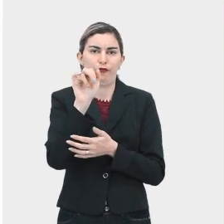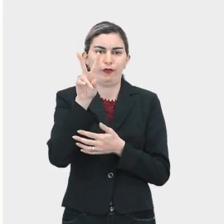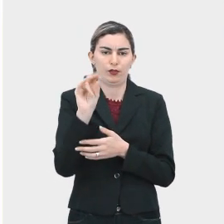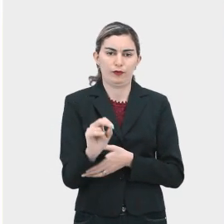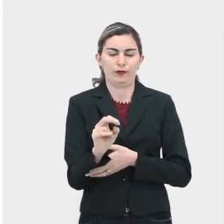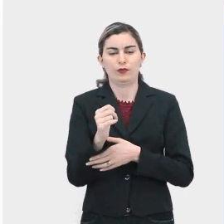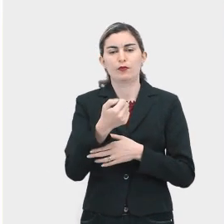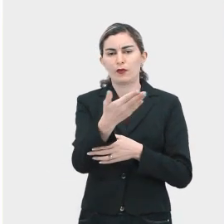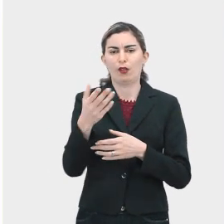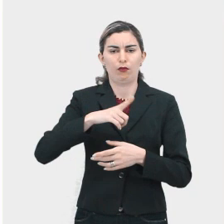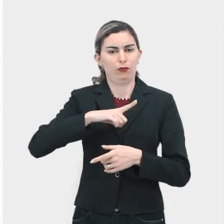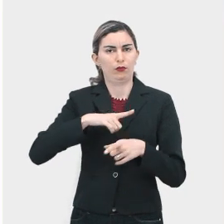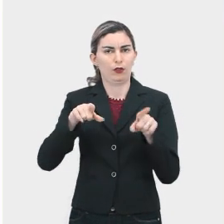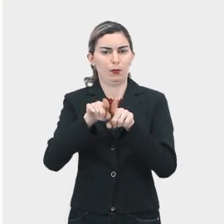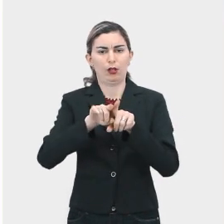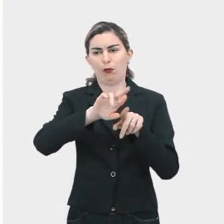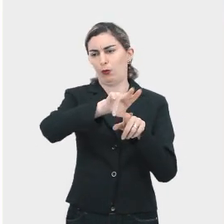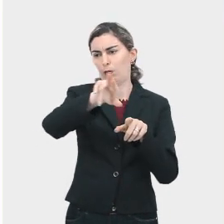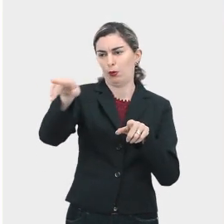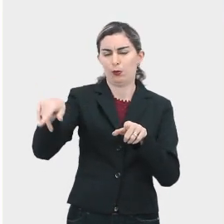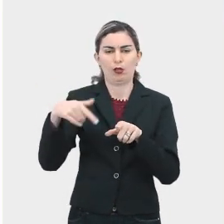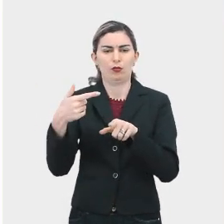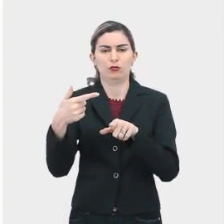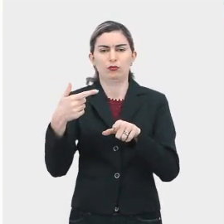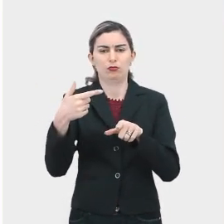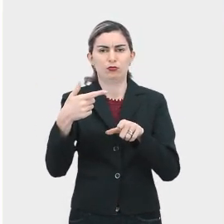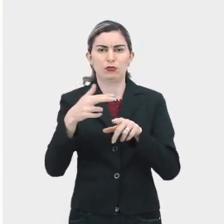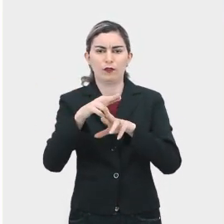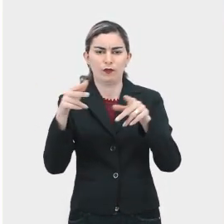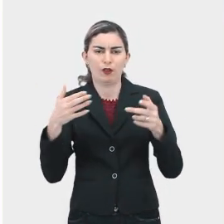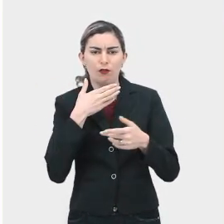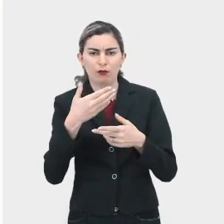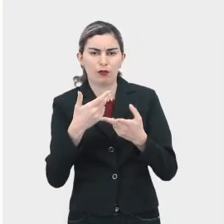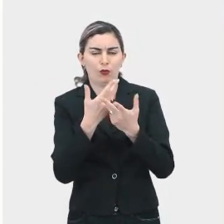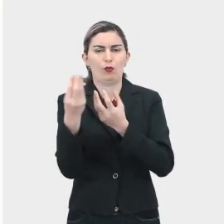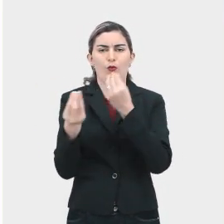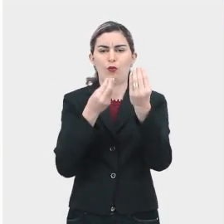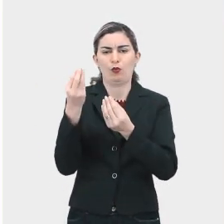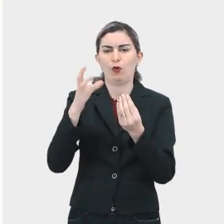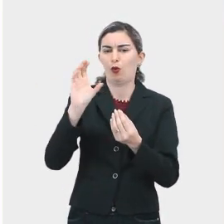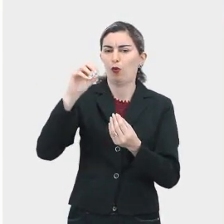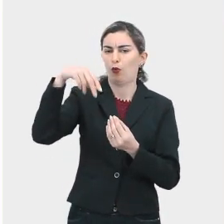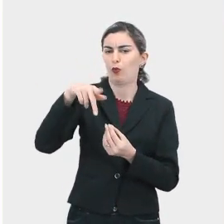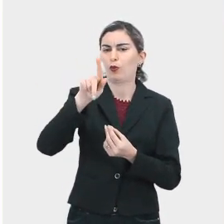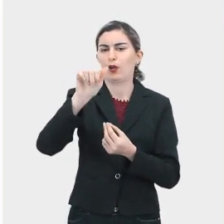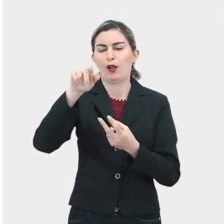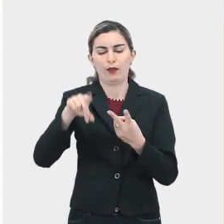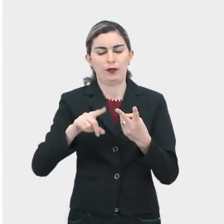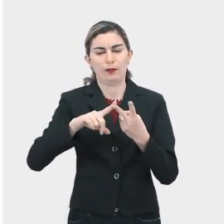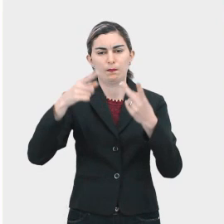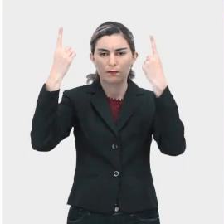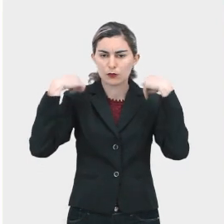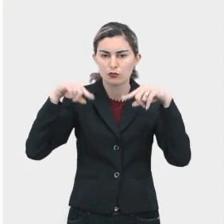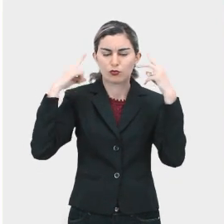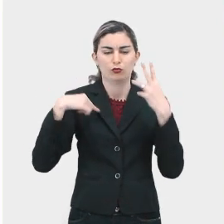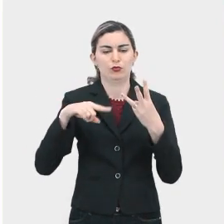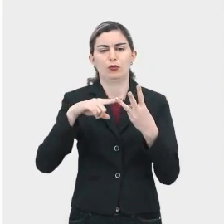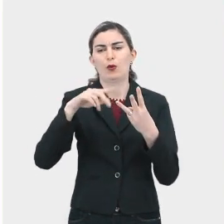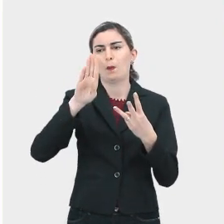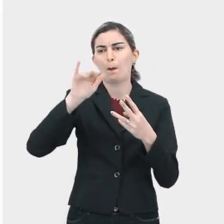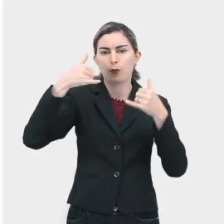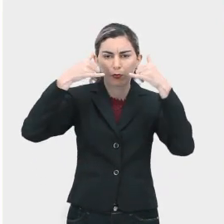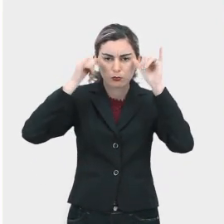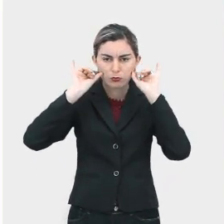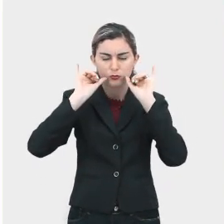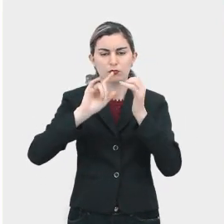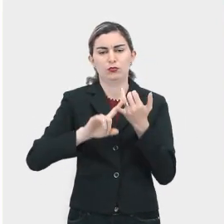folguedos natalinos, como a congada, o pastorio, bumba meu boi, a cavalhada, reizado,